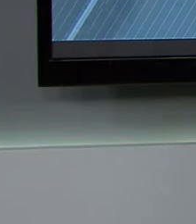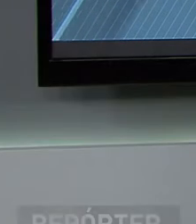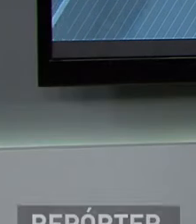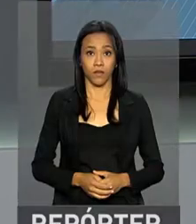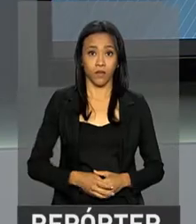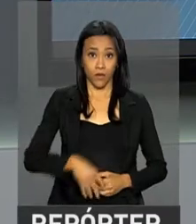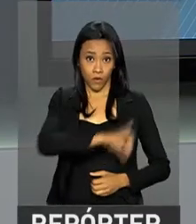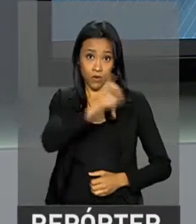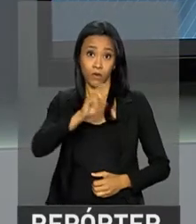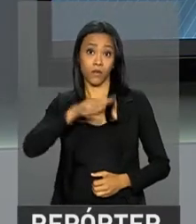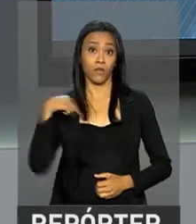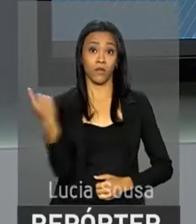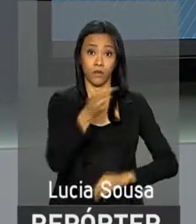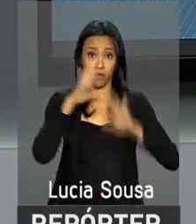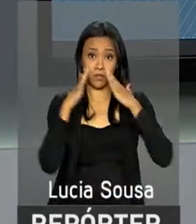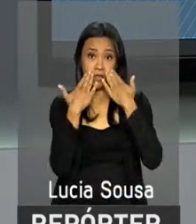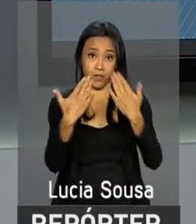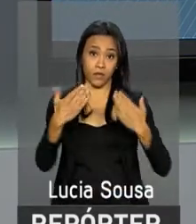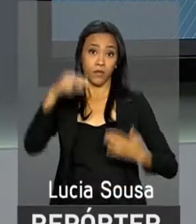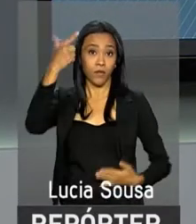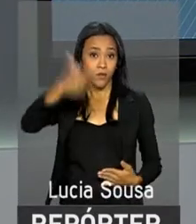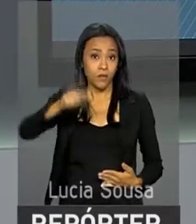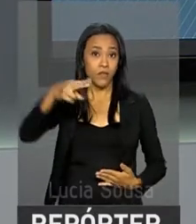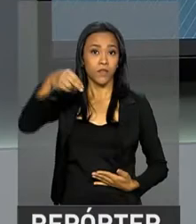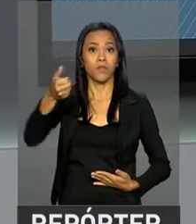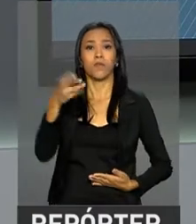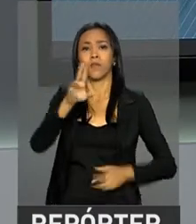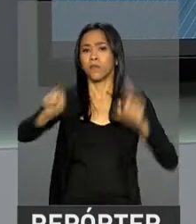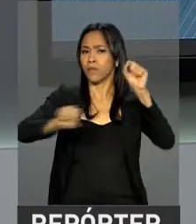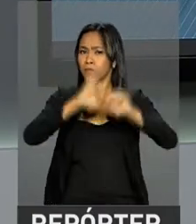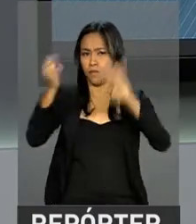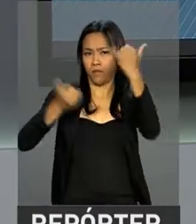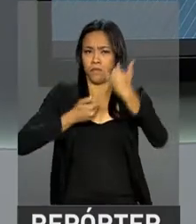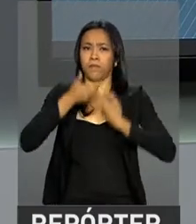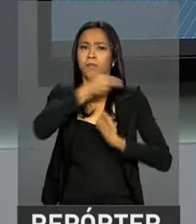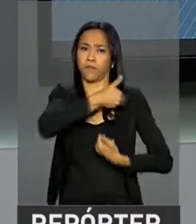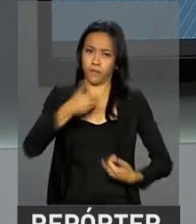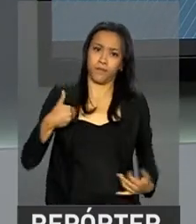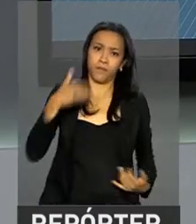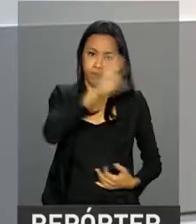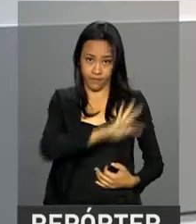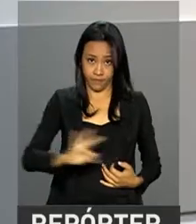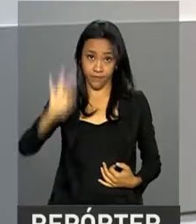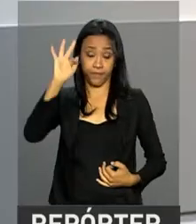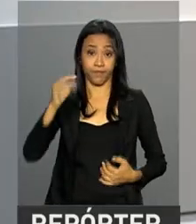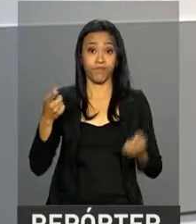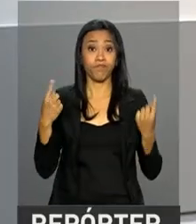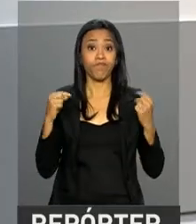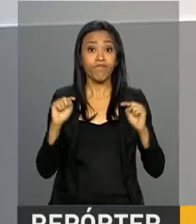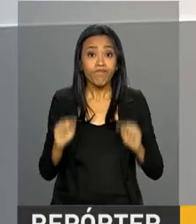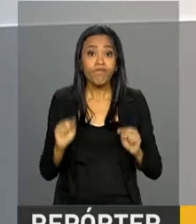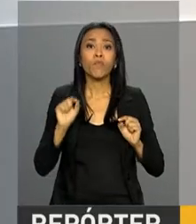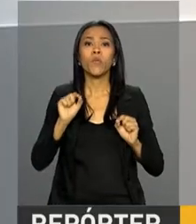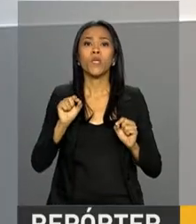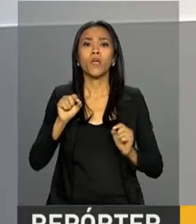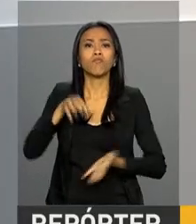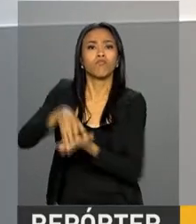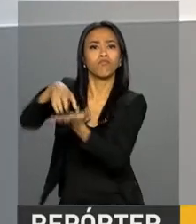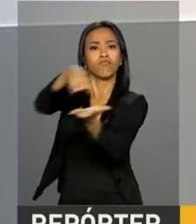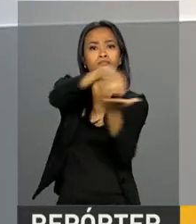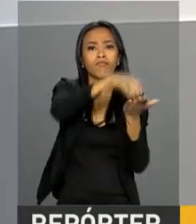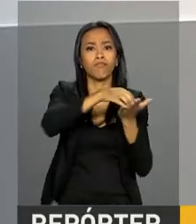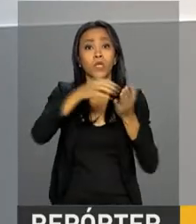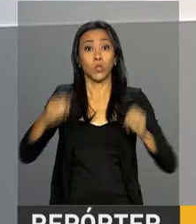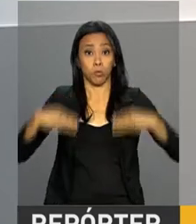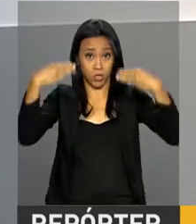olá estão de volta com o repórter e nbr e as notícias do governo federal a rede de atendimento do ministério do